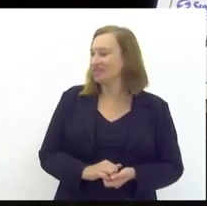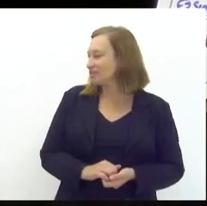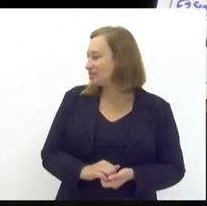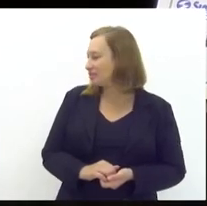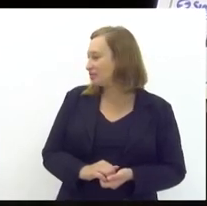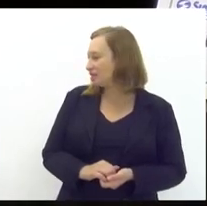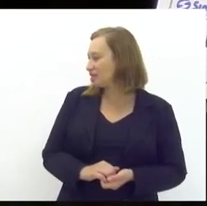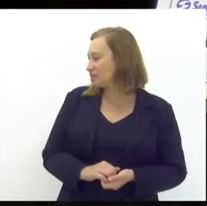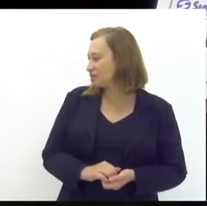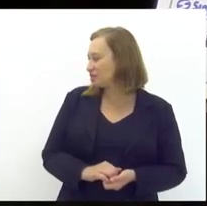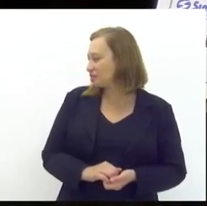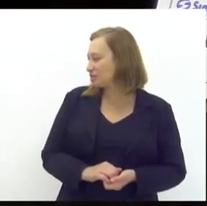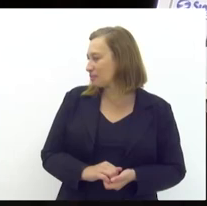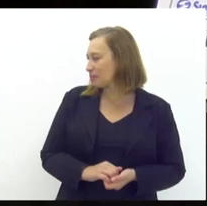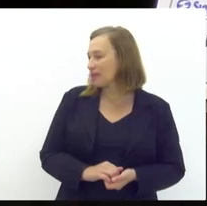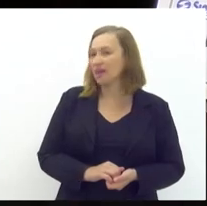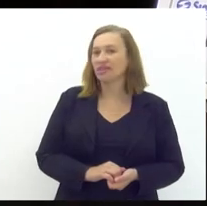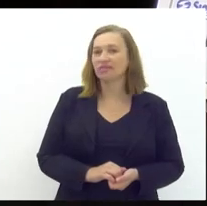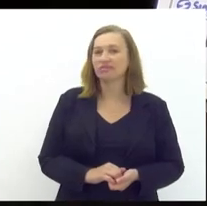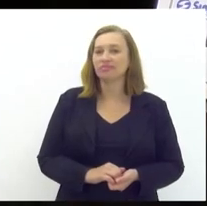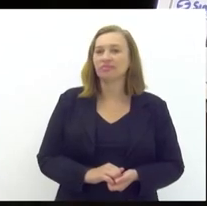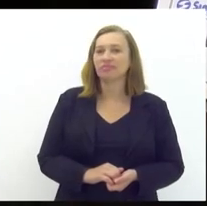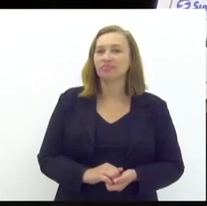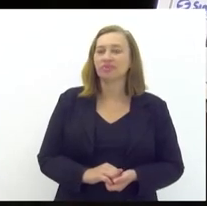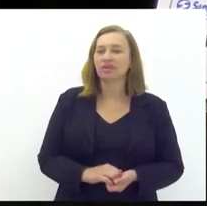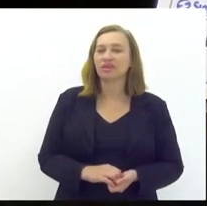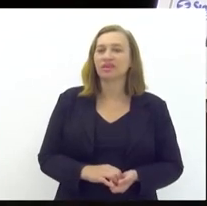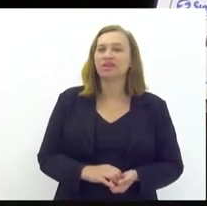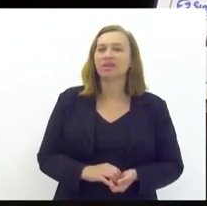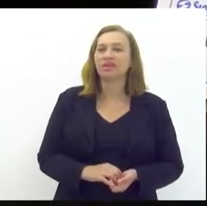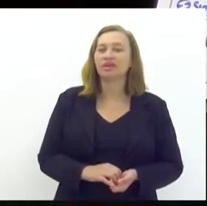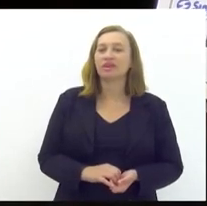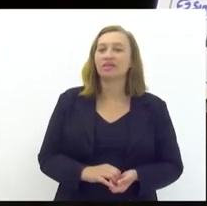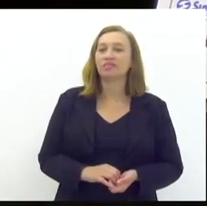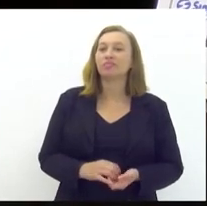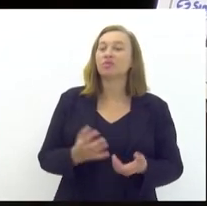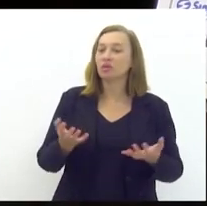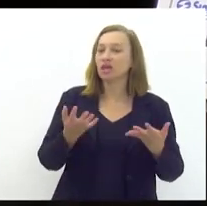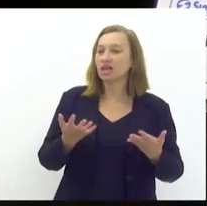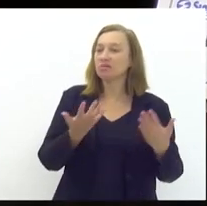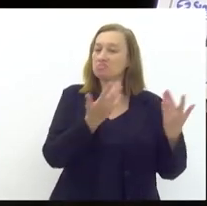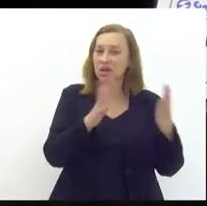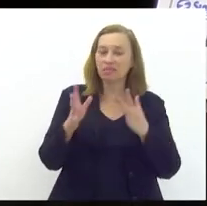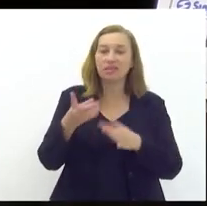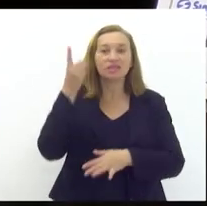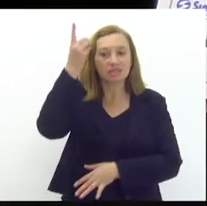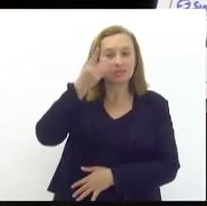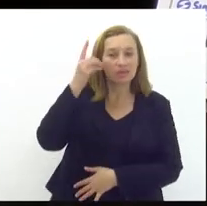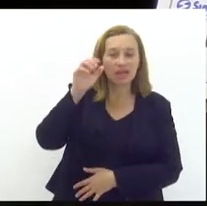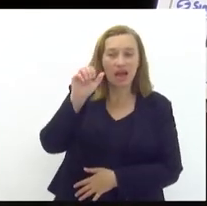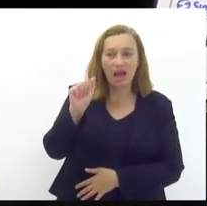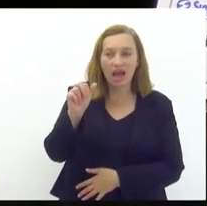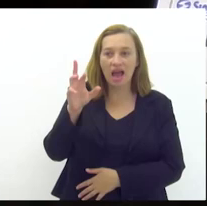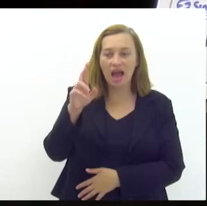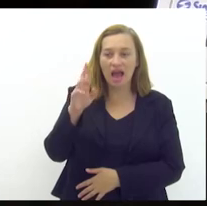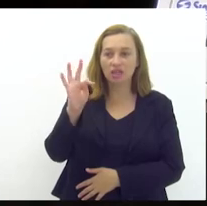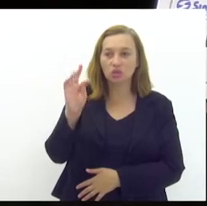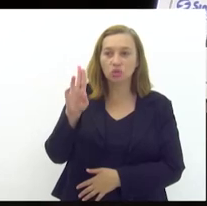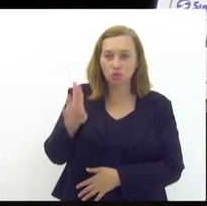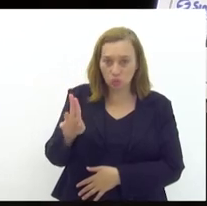muito bem eu queria cumprimentar o deputado Arthur Monteiro